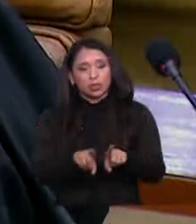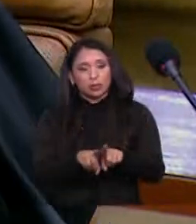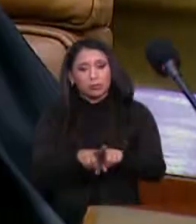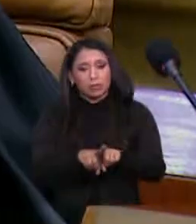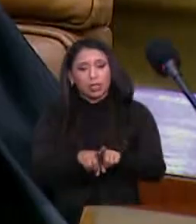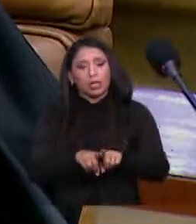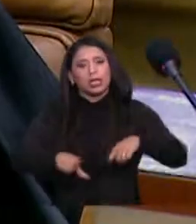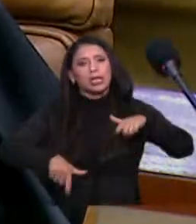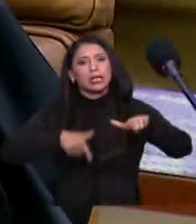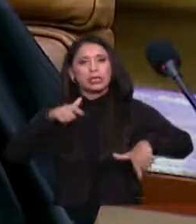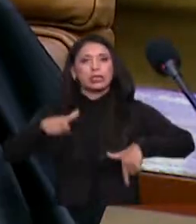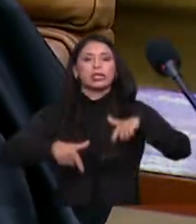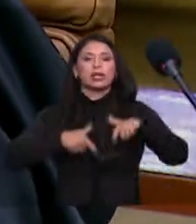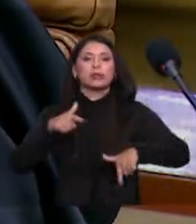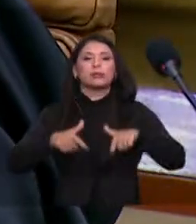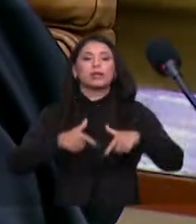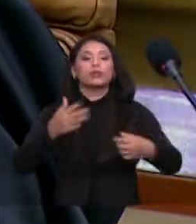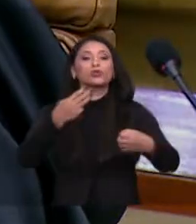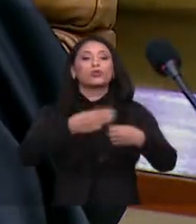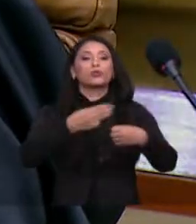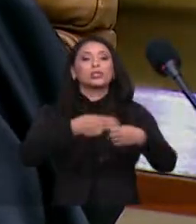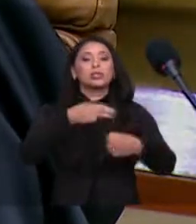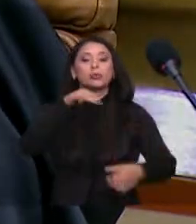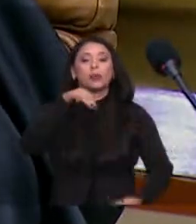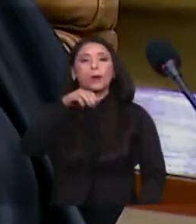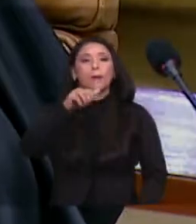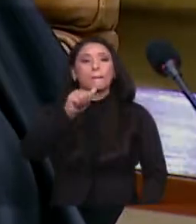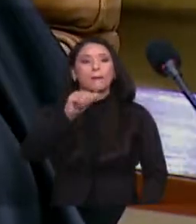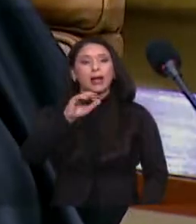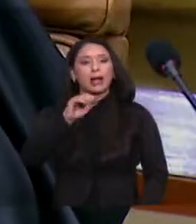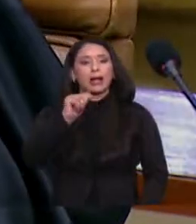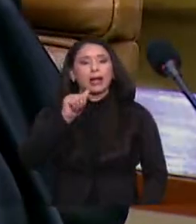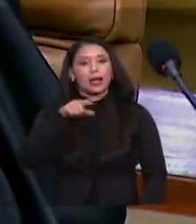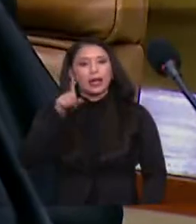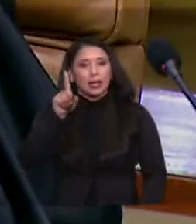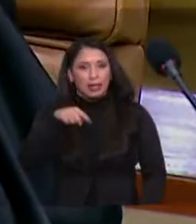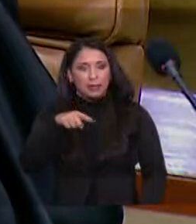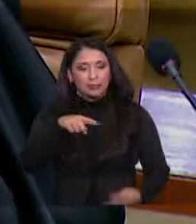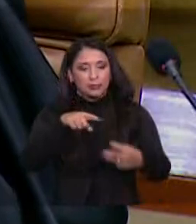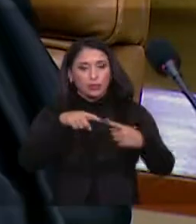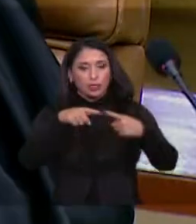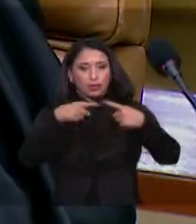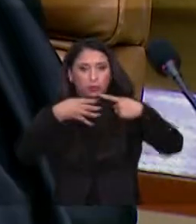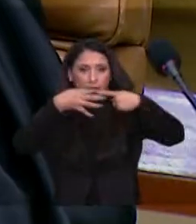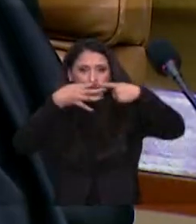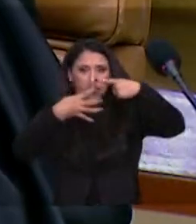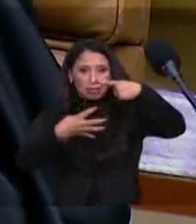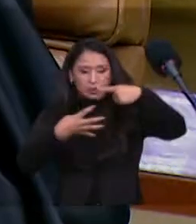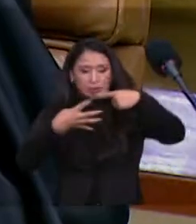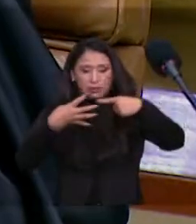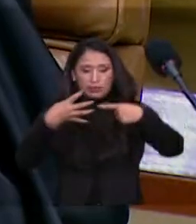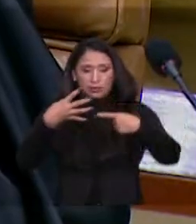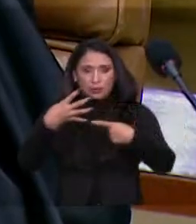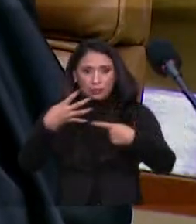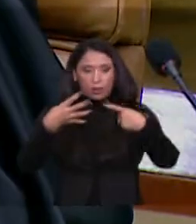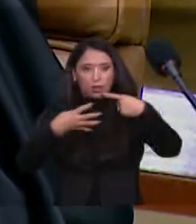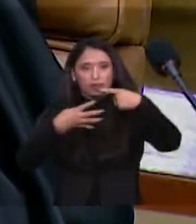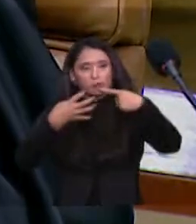relacionadas ao município de Macaé portanto esses quatro itens foram